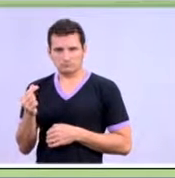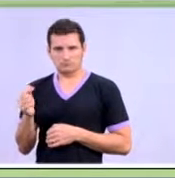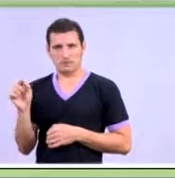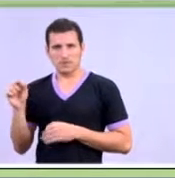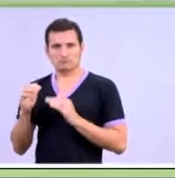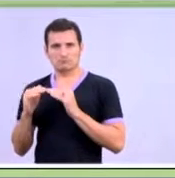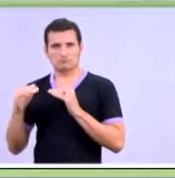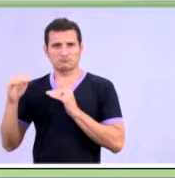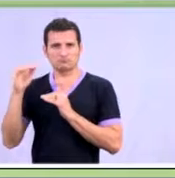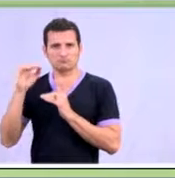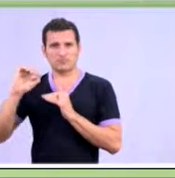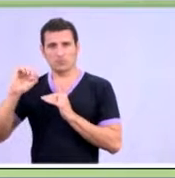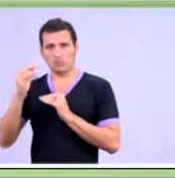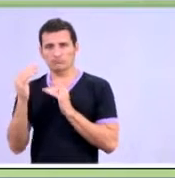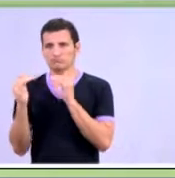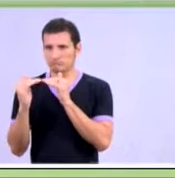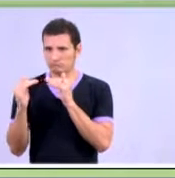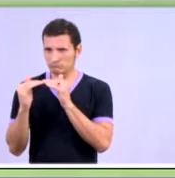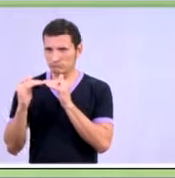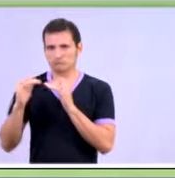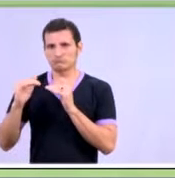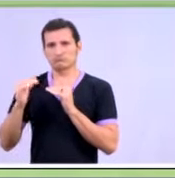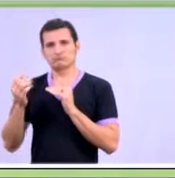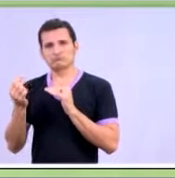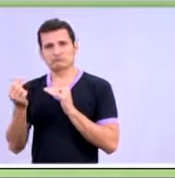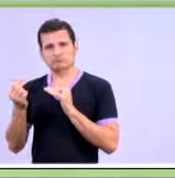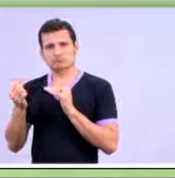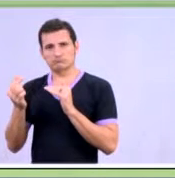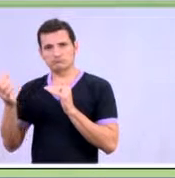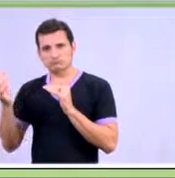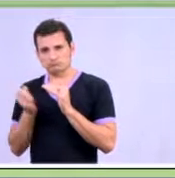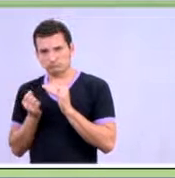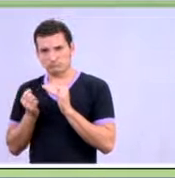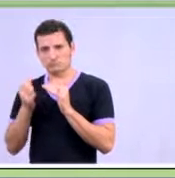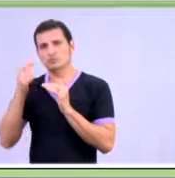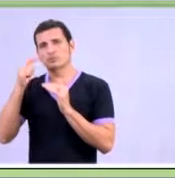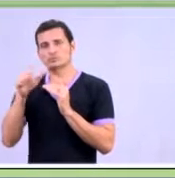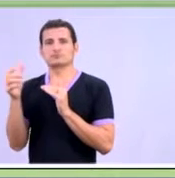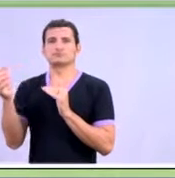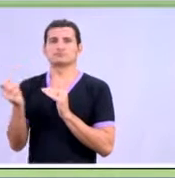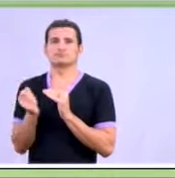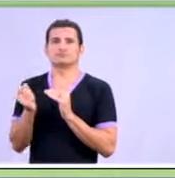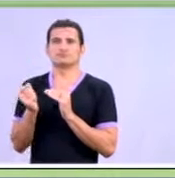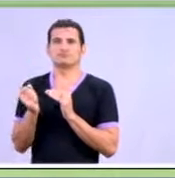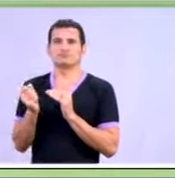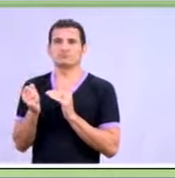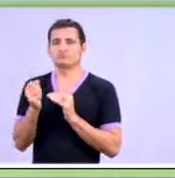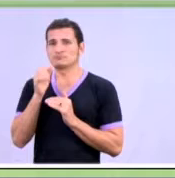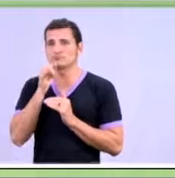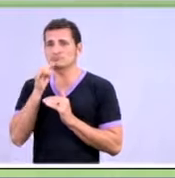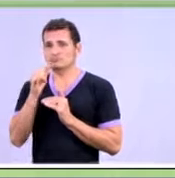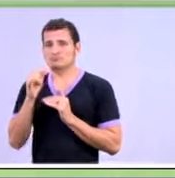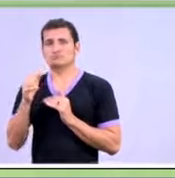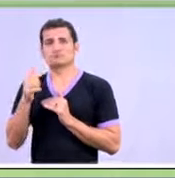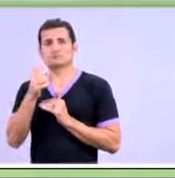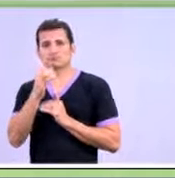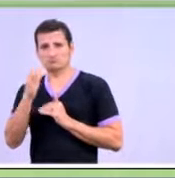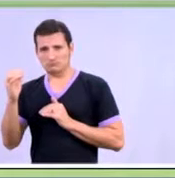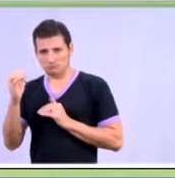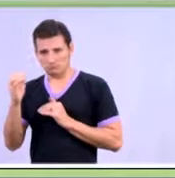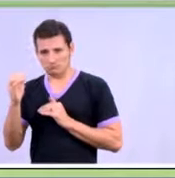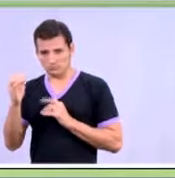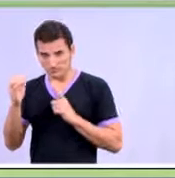maior ou igual ao valor do saque, eu consigo sacar. Então, se eu tenho um saldo de 100 e eu quero sacar